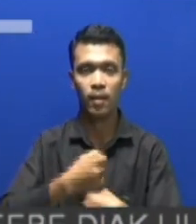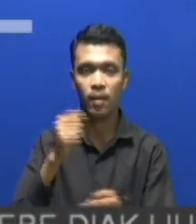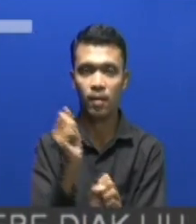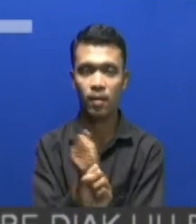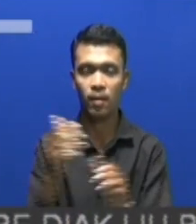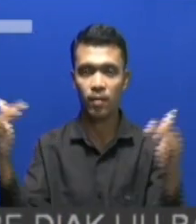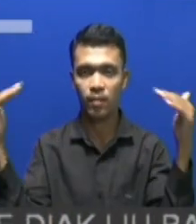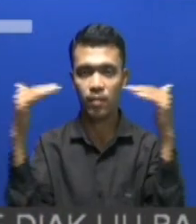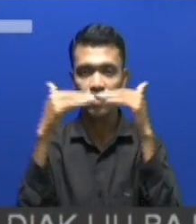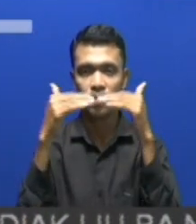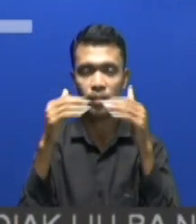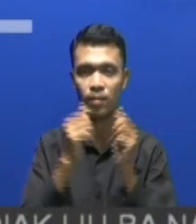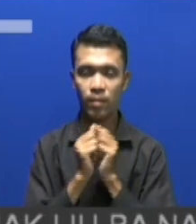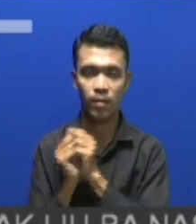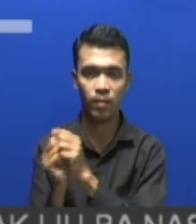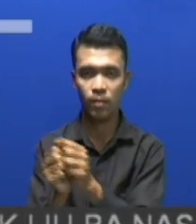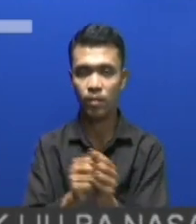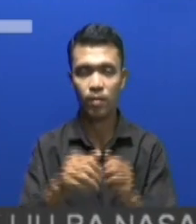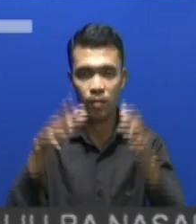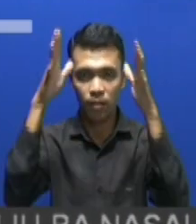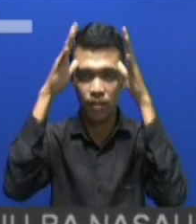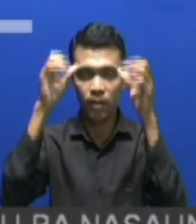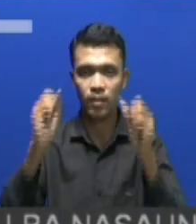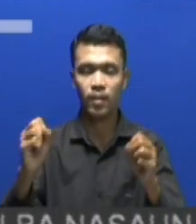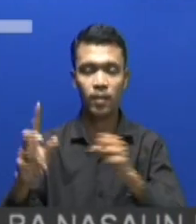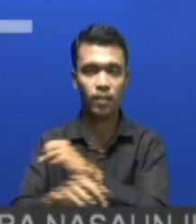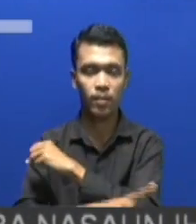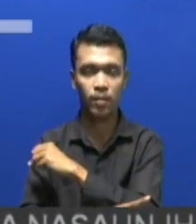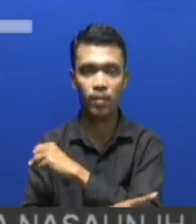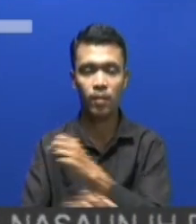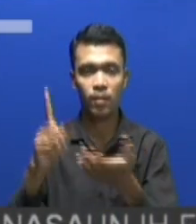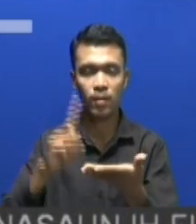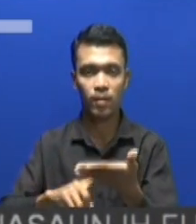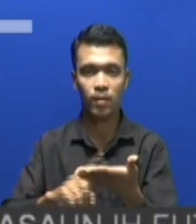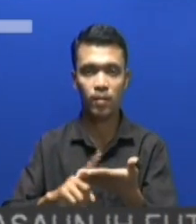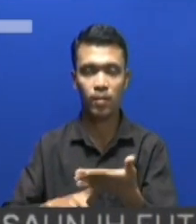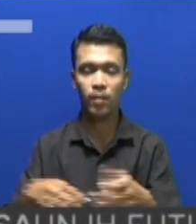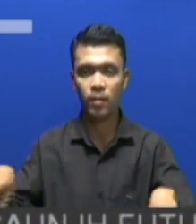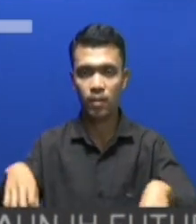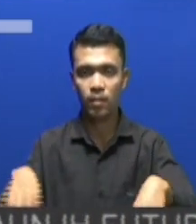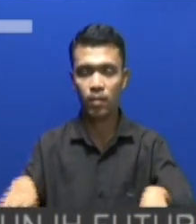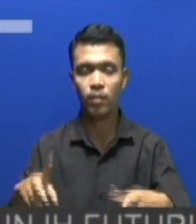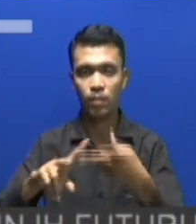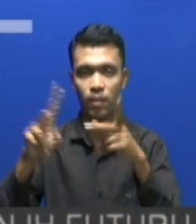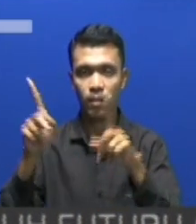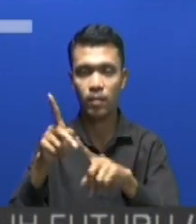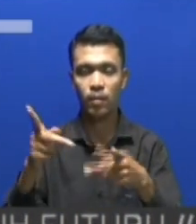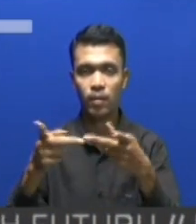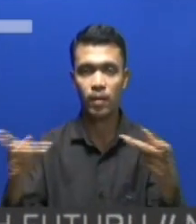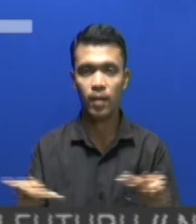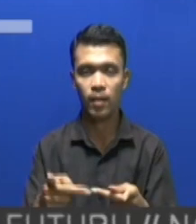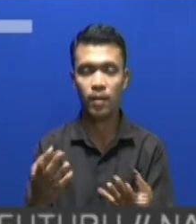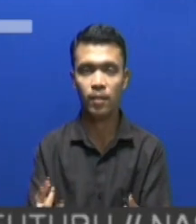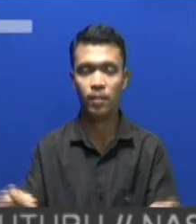encontro cortesia, o Presidente Câmara Municipal Coimbra, onde discute serviço cooperação e a área